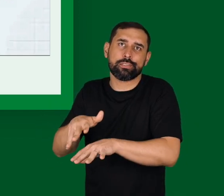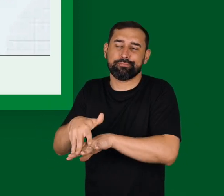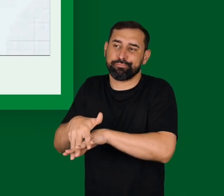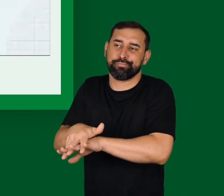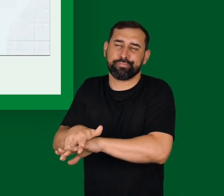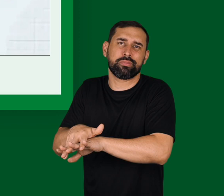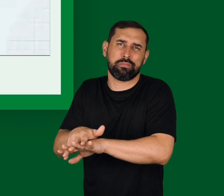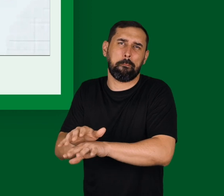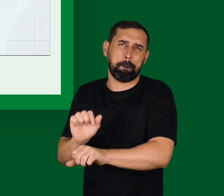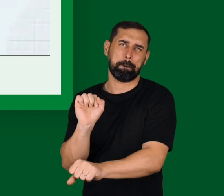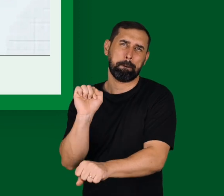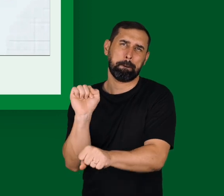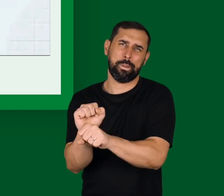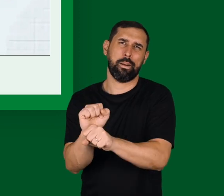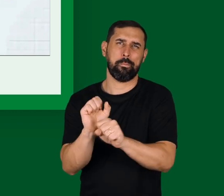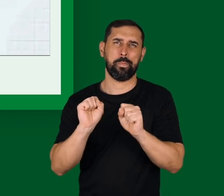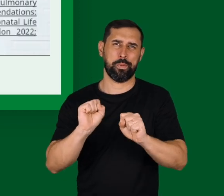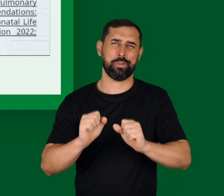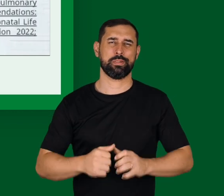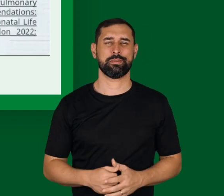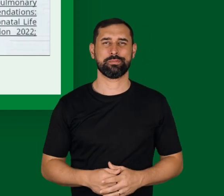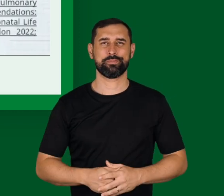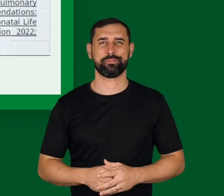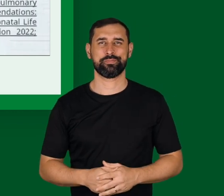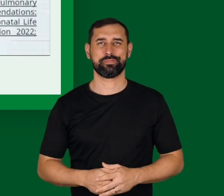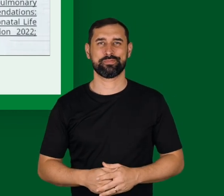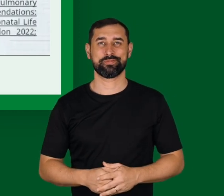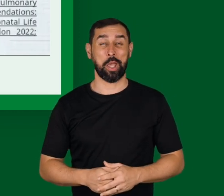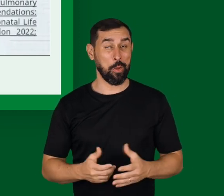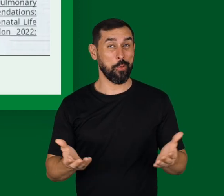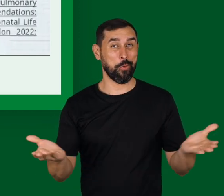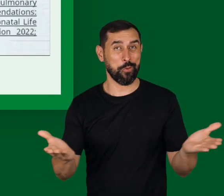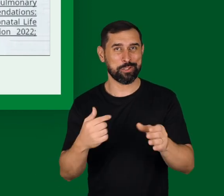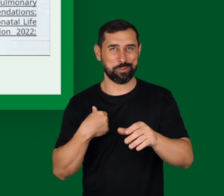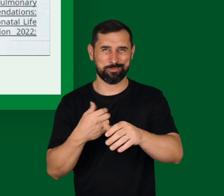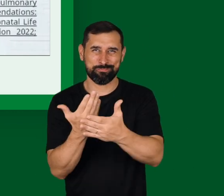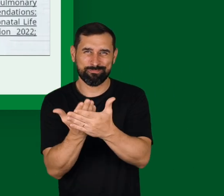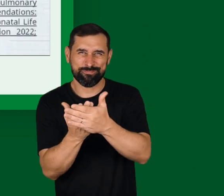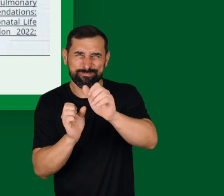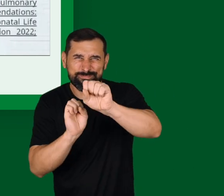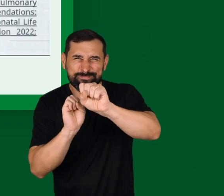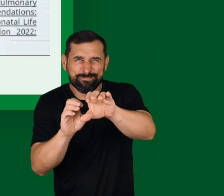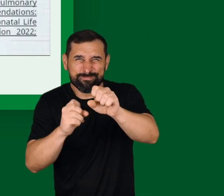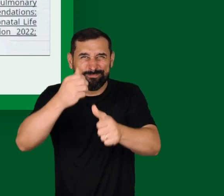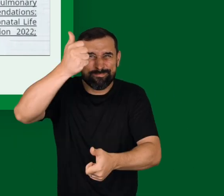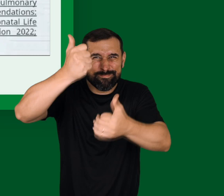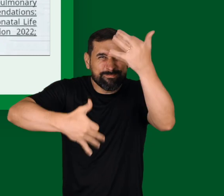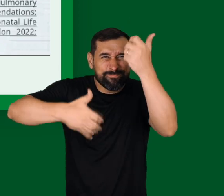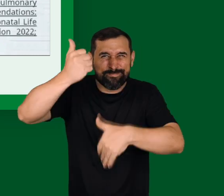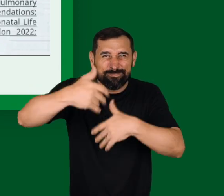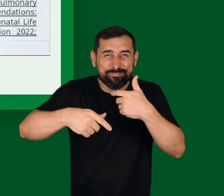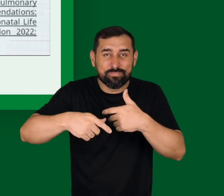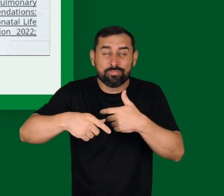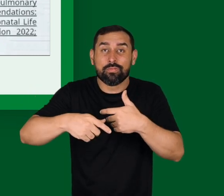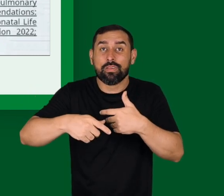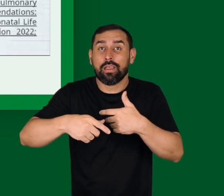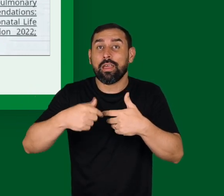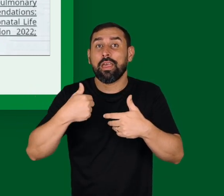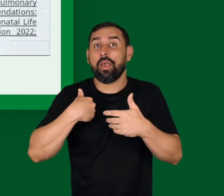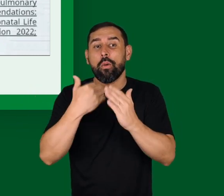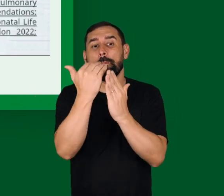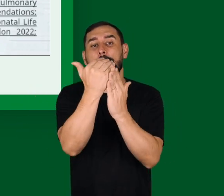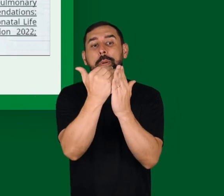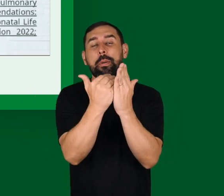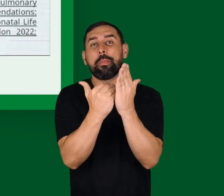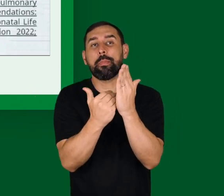para definir a interrupção da reanimação, tá? Tudo aquilo que eu coloquei aqui para vocês, então foram baseados